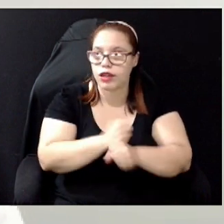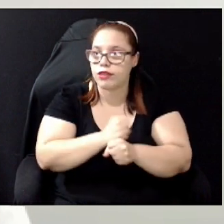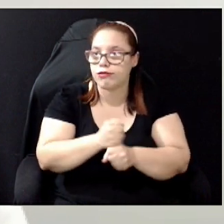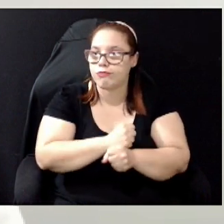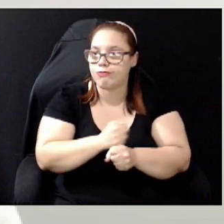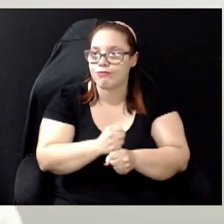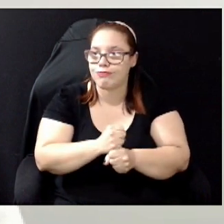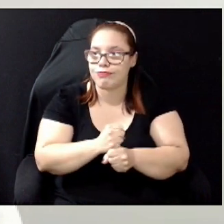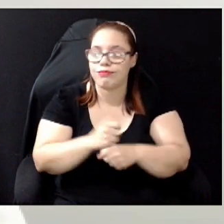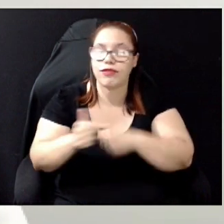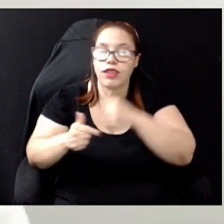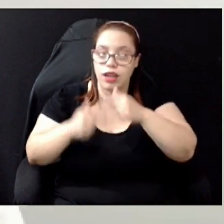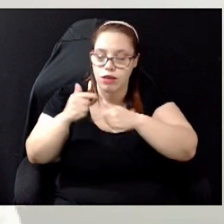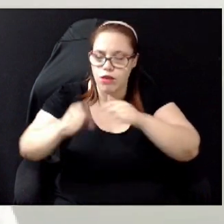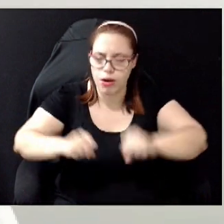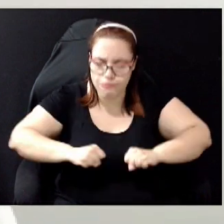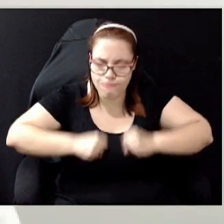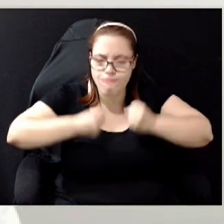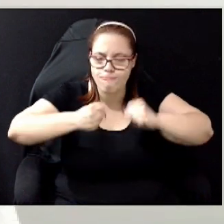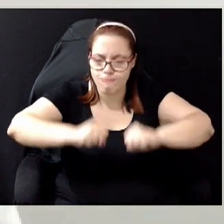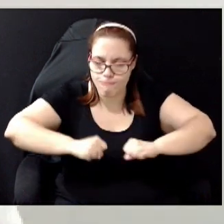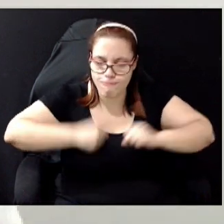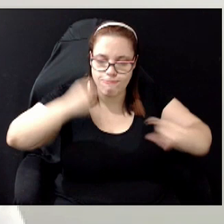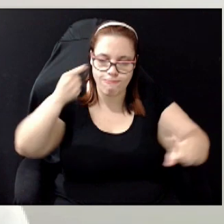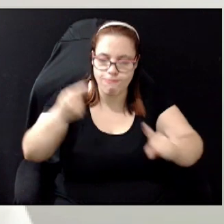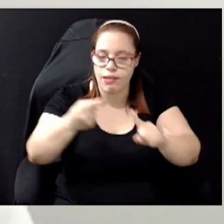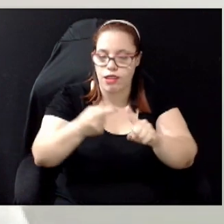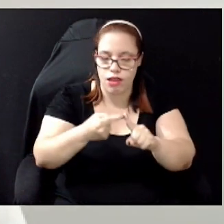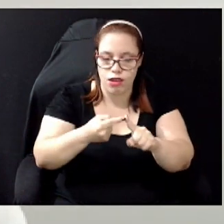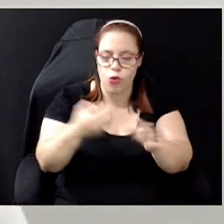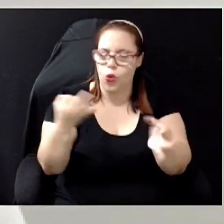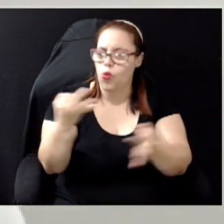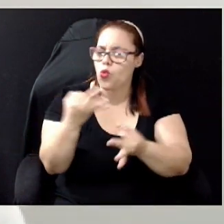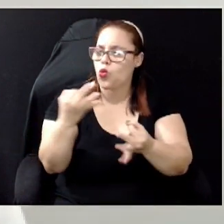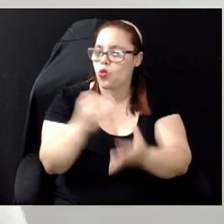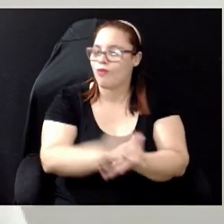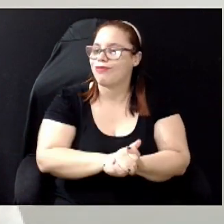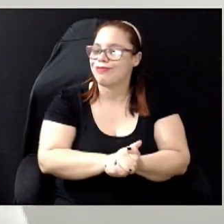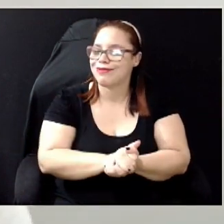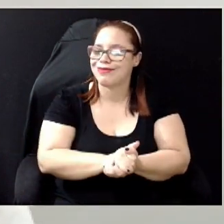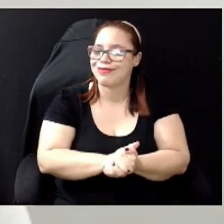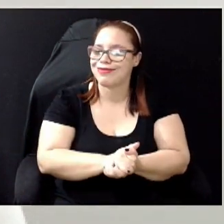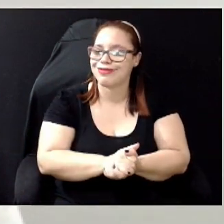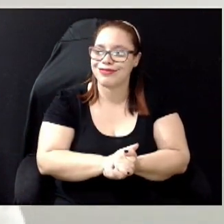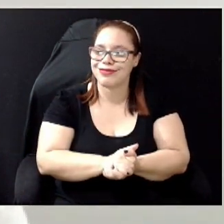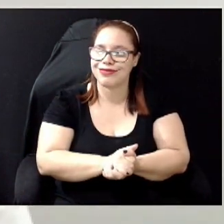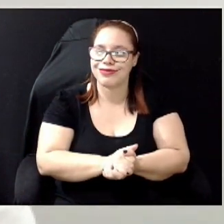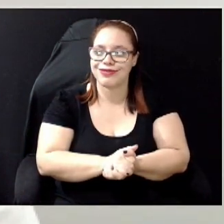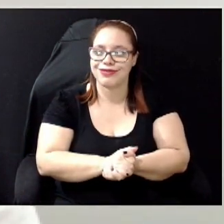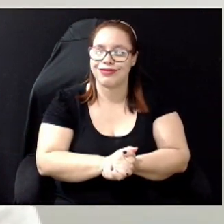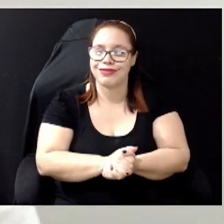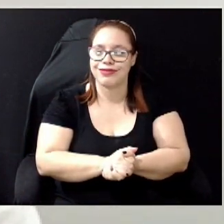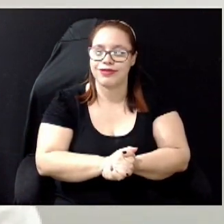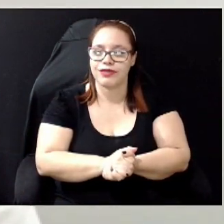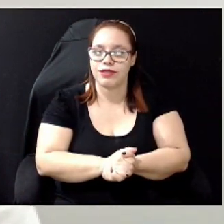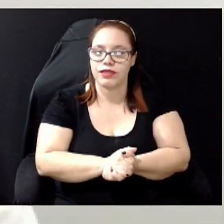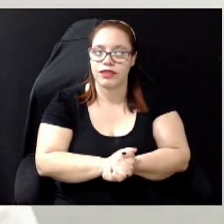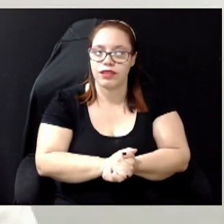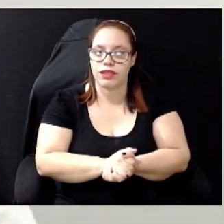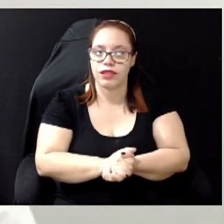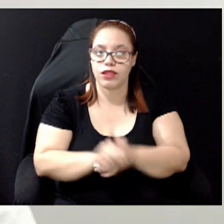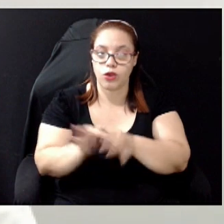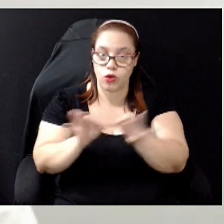a gente efetivamente trabalha com esforço e atinge objetivos sensacionais. E uma coisa importante, o